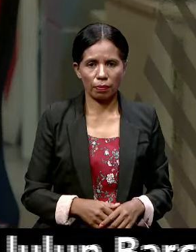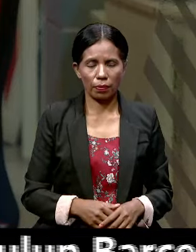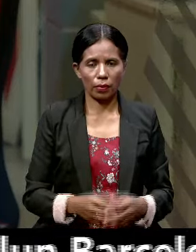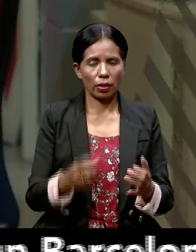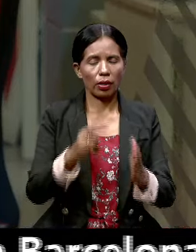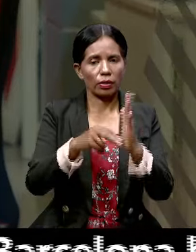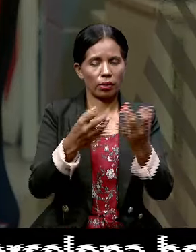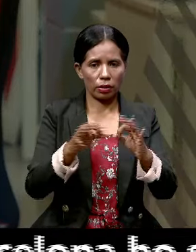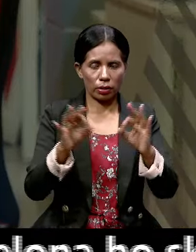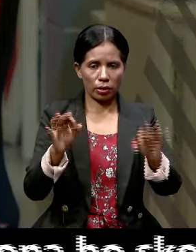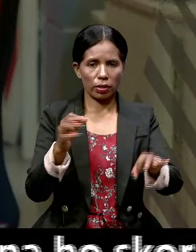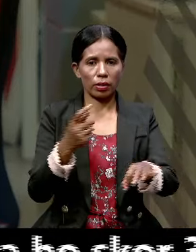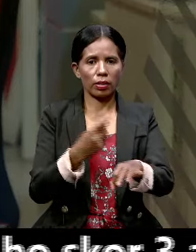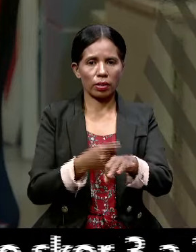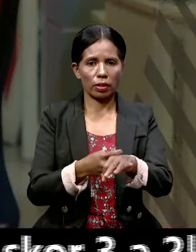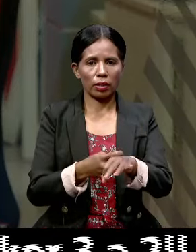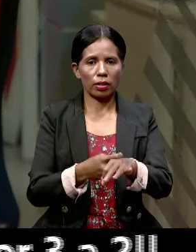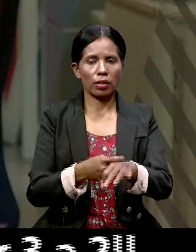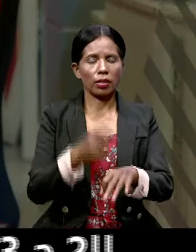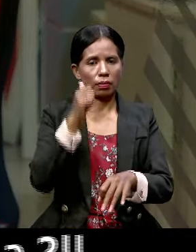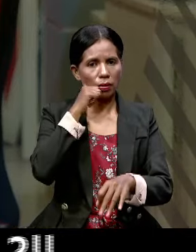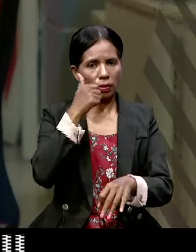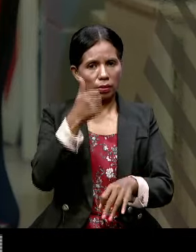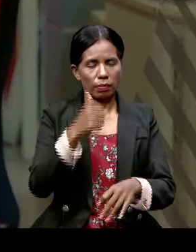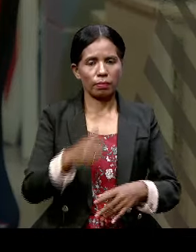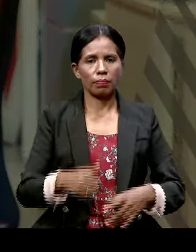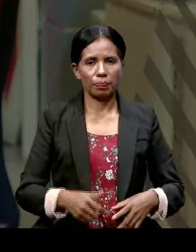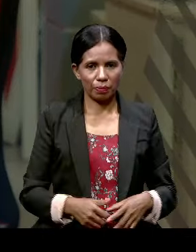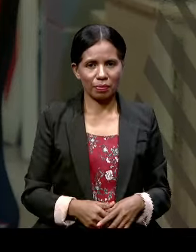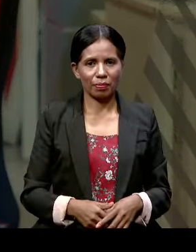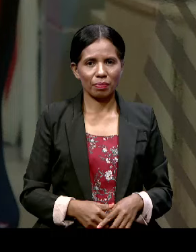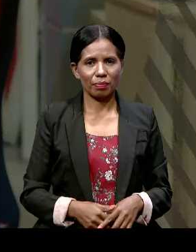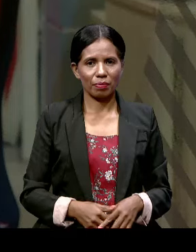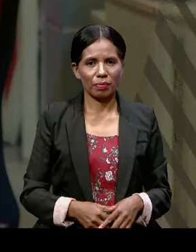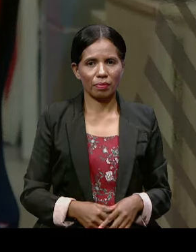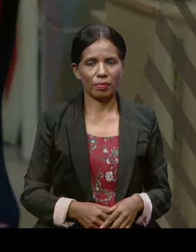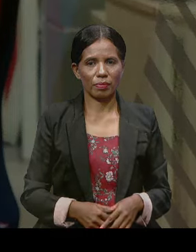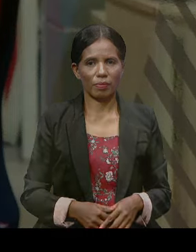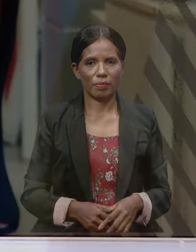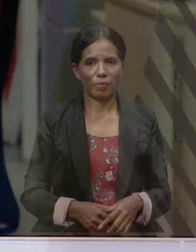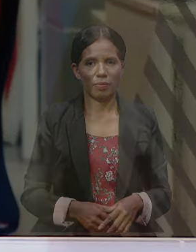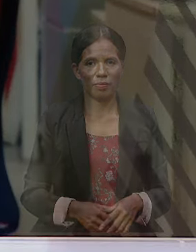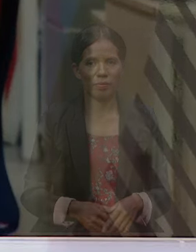denemak notícia para sanohing termai previsão tempo ba Lorong Abang.